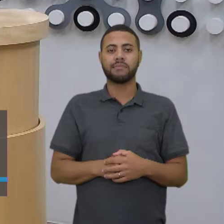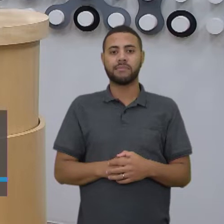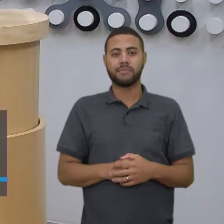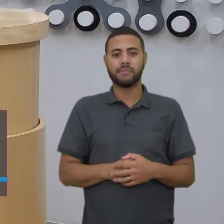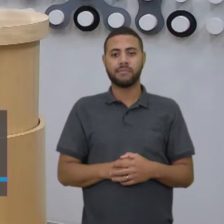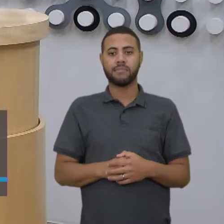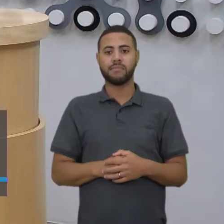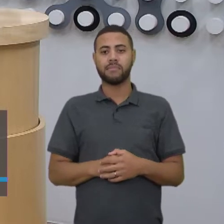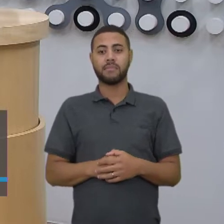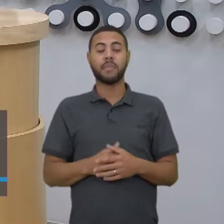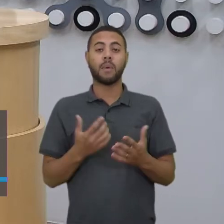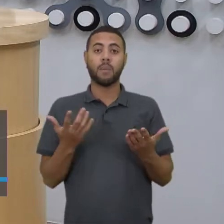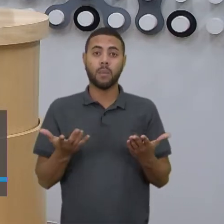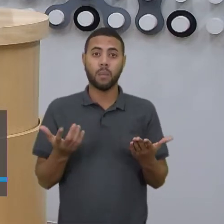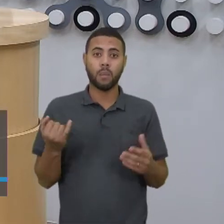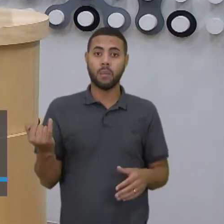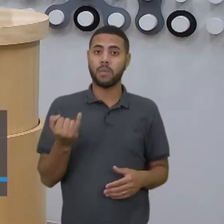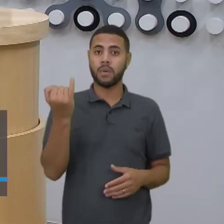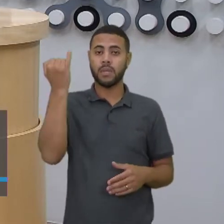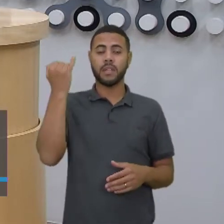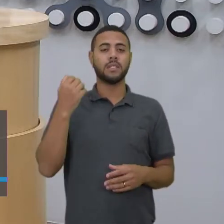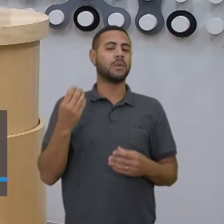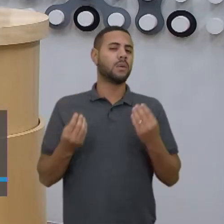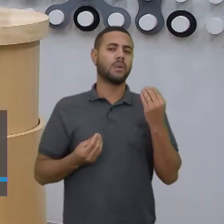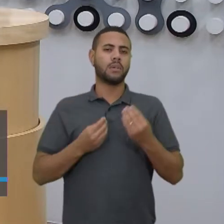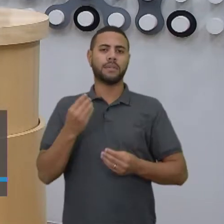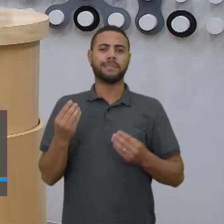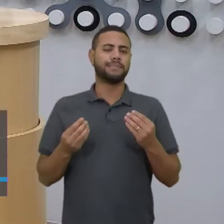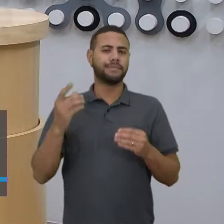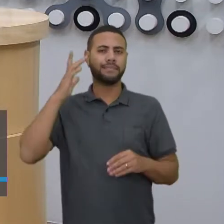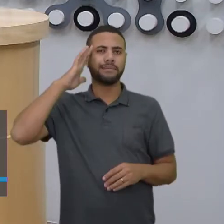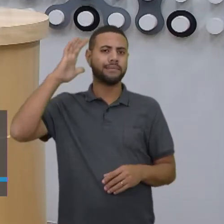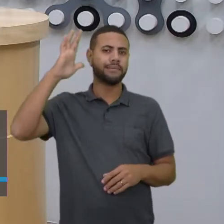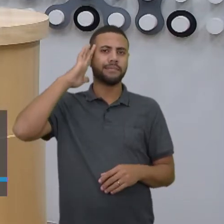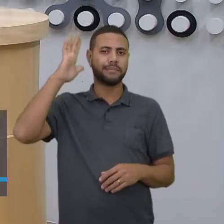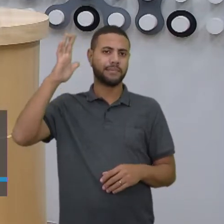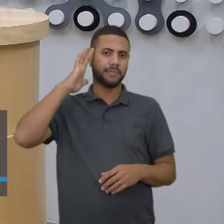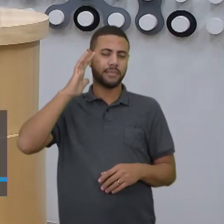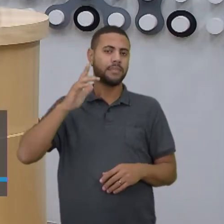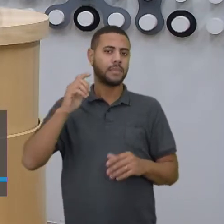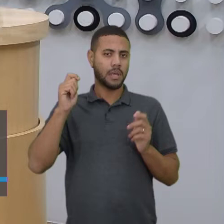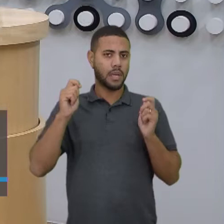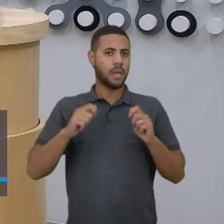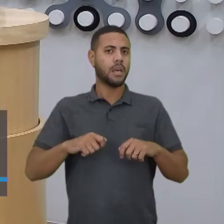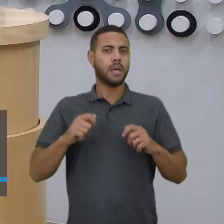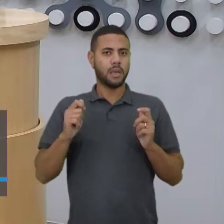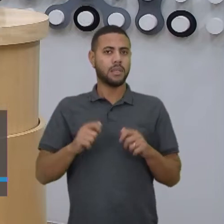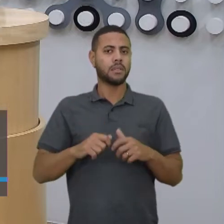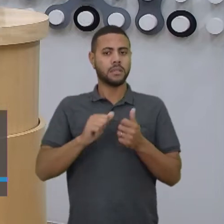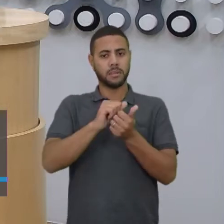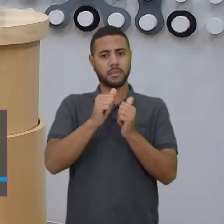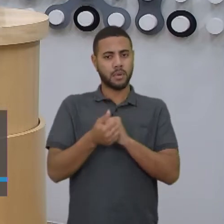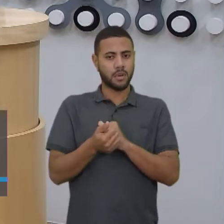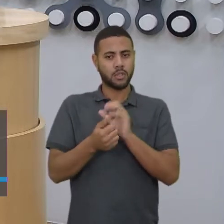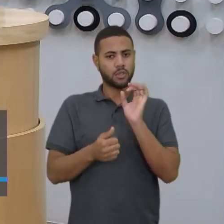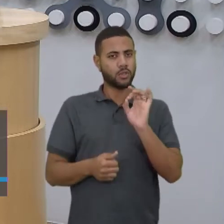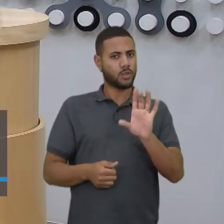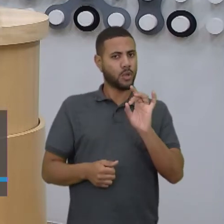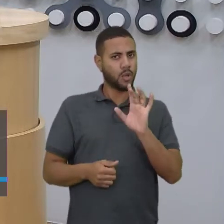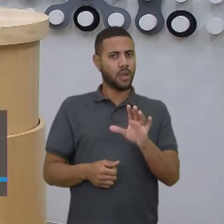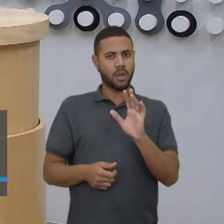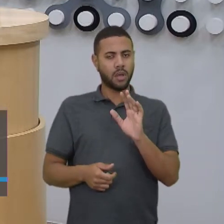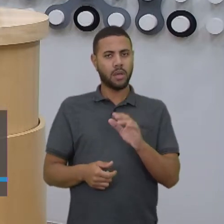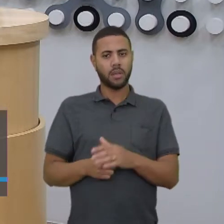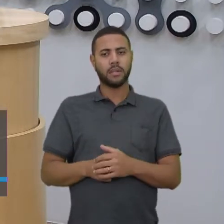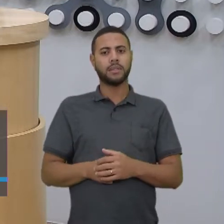E o importante é a gente pensar que ele é uma modalidade que não deve ter só essa